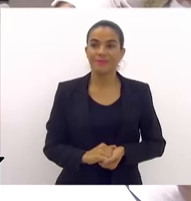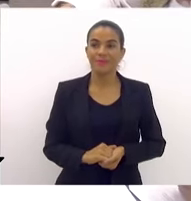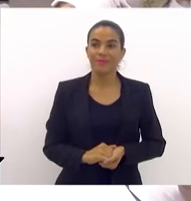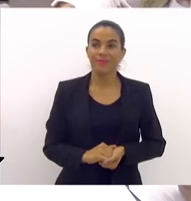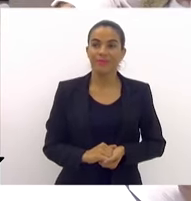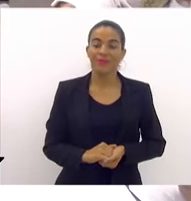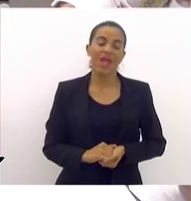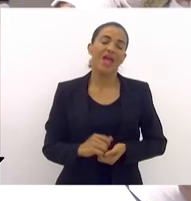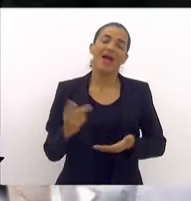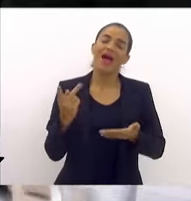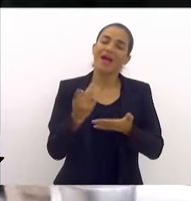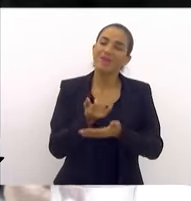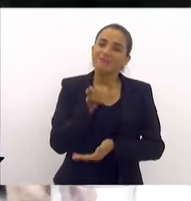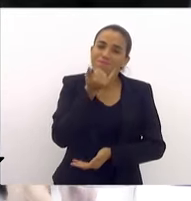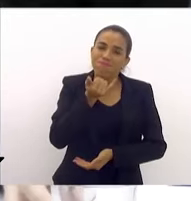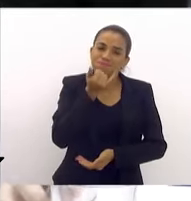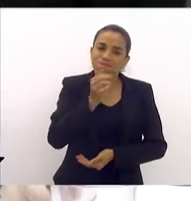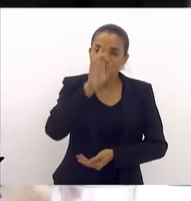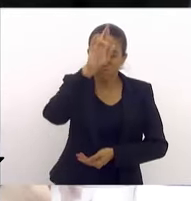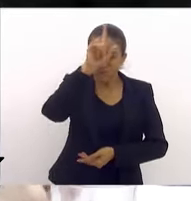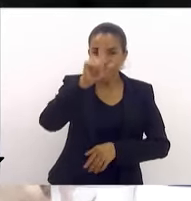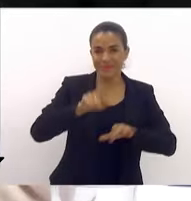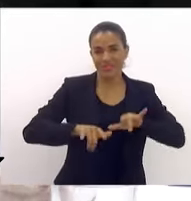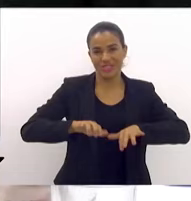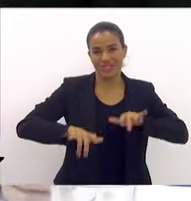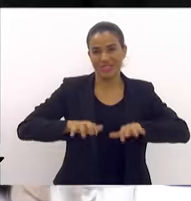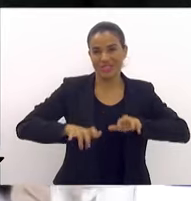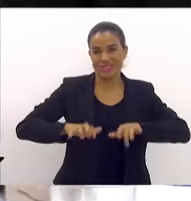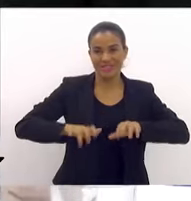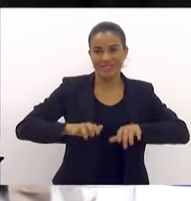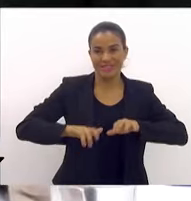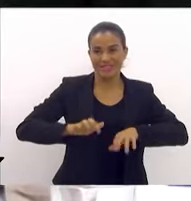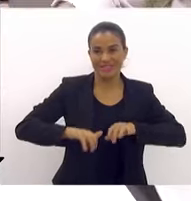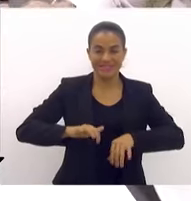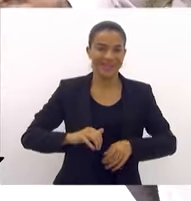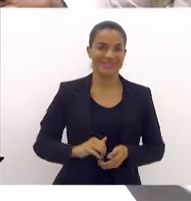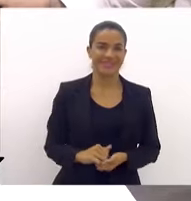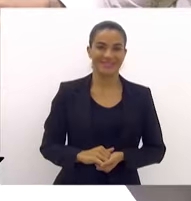Erro de digitação, melhor. Erro da máquina.